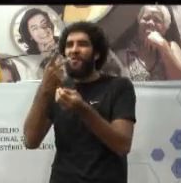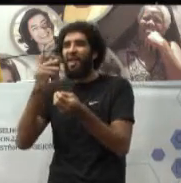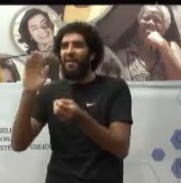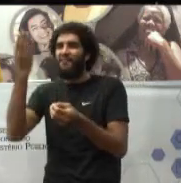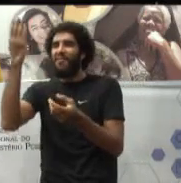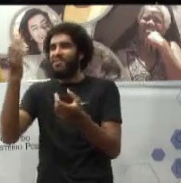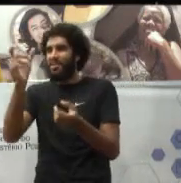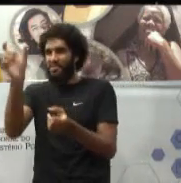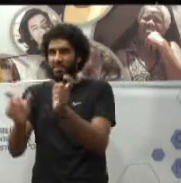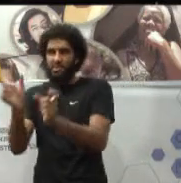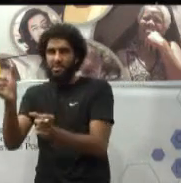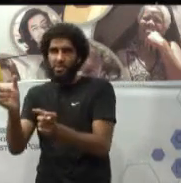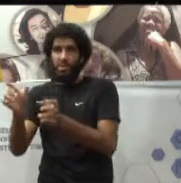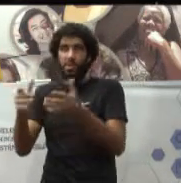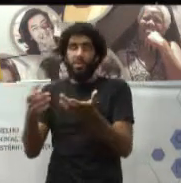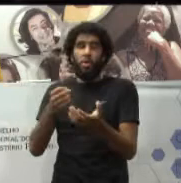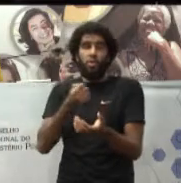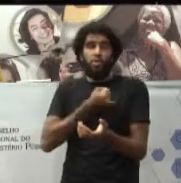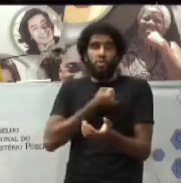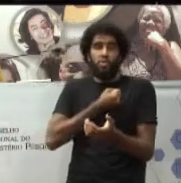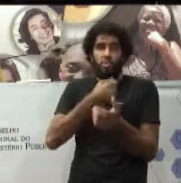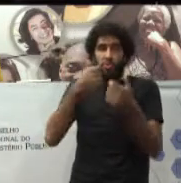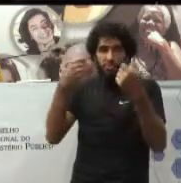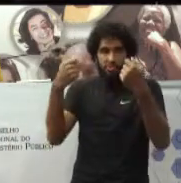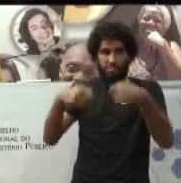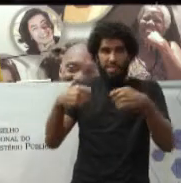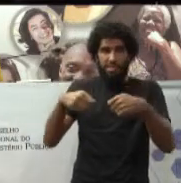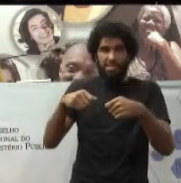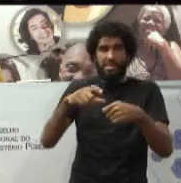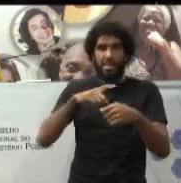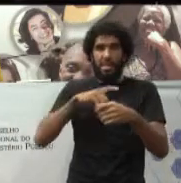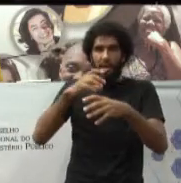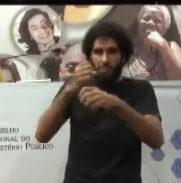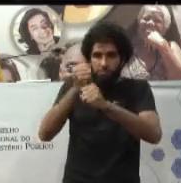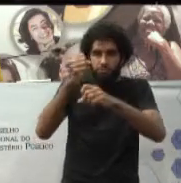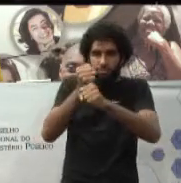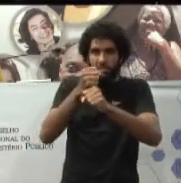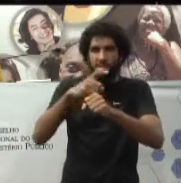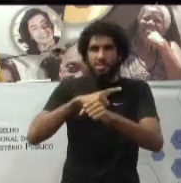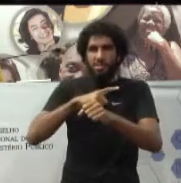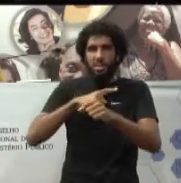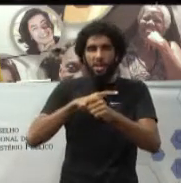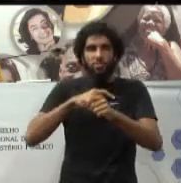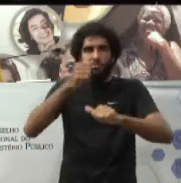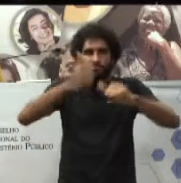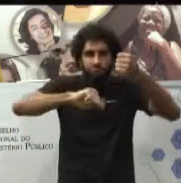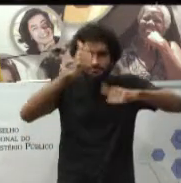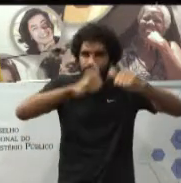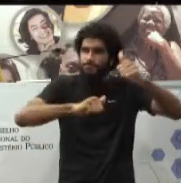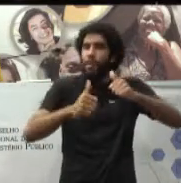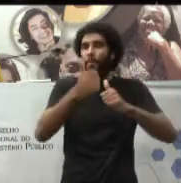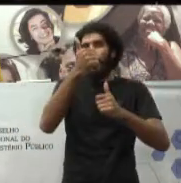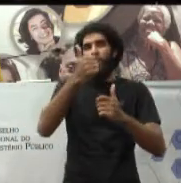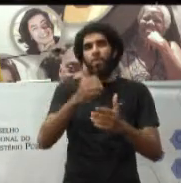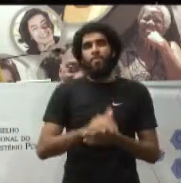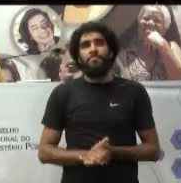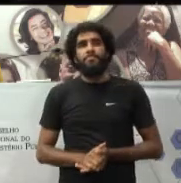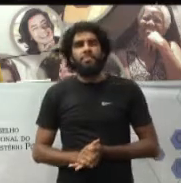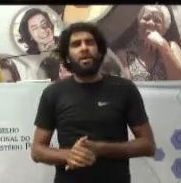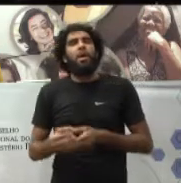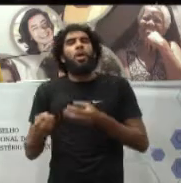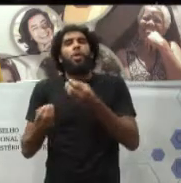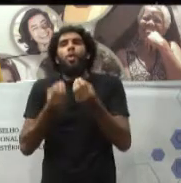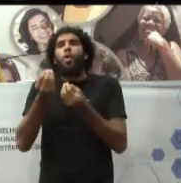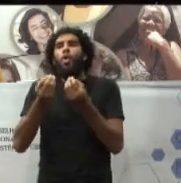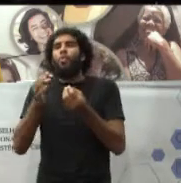então a estatística precisa realmente passar por um processo de validação matemática e também não é objecto aqui qual é o futuro